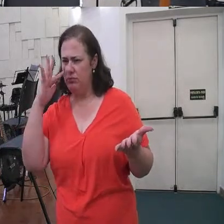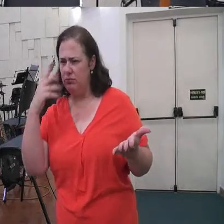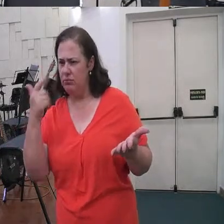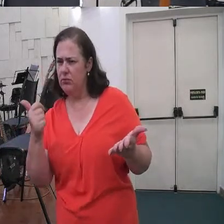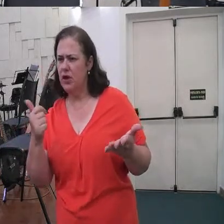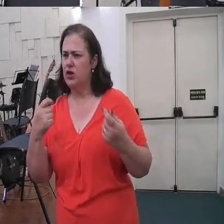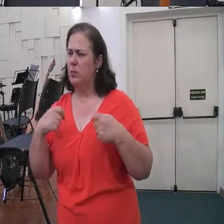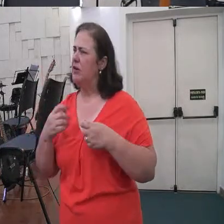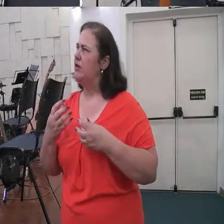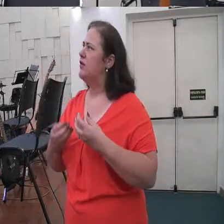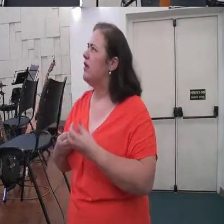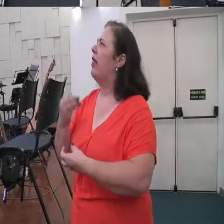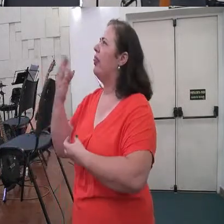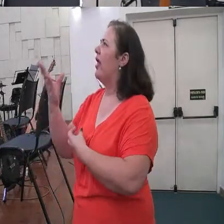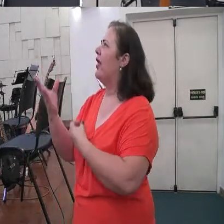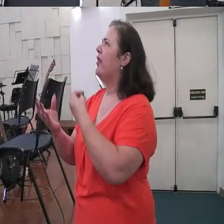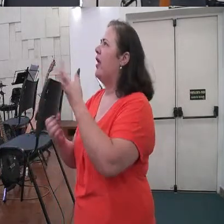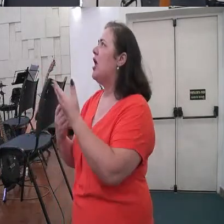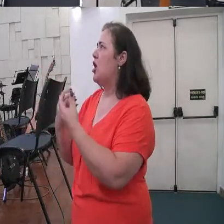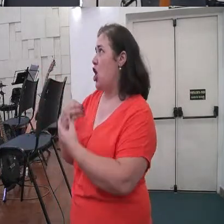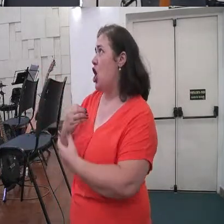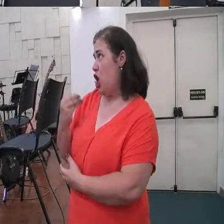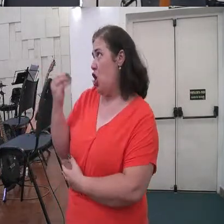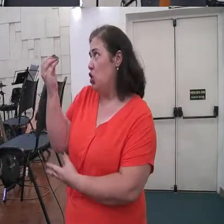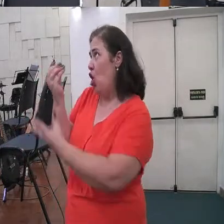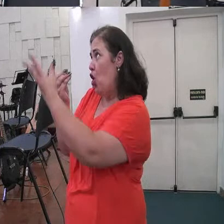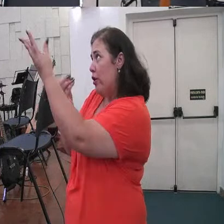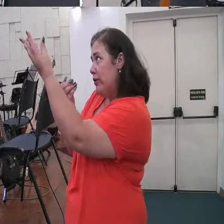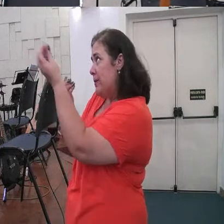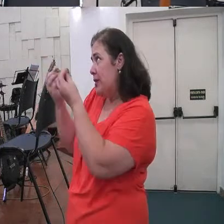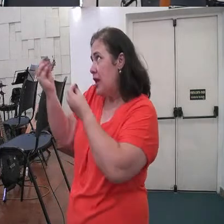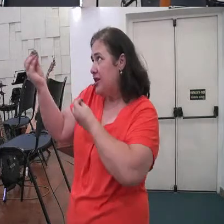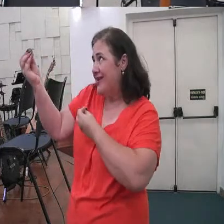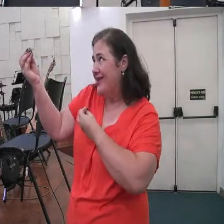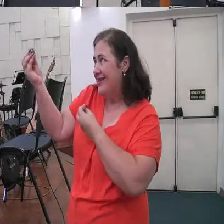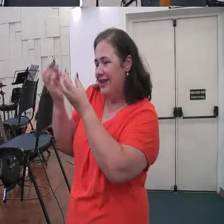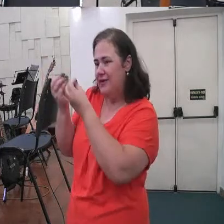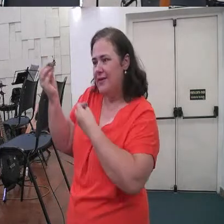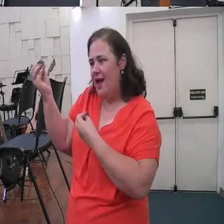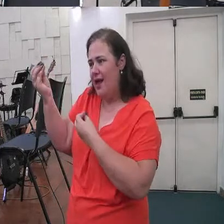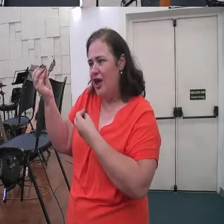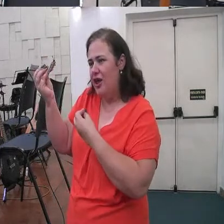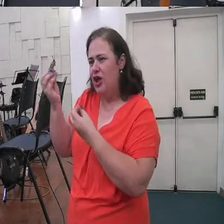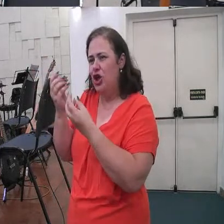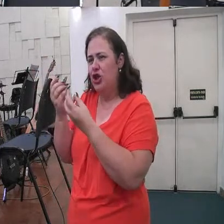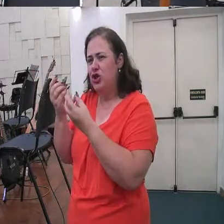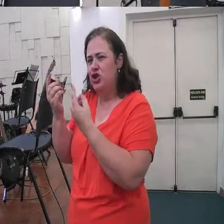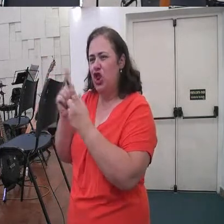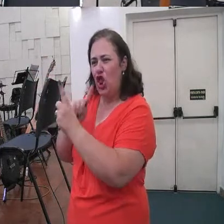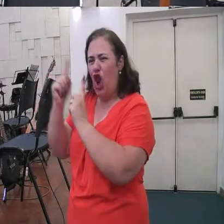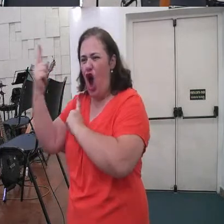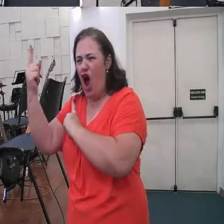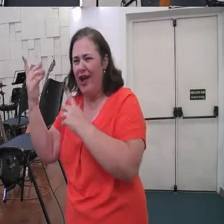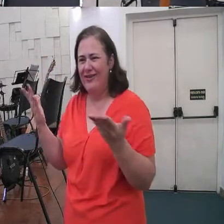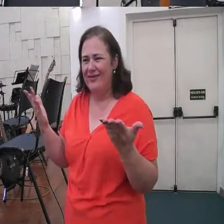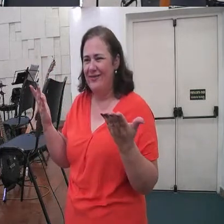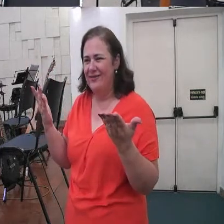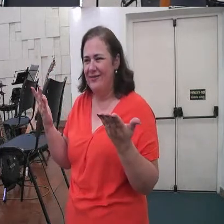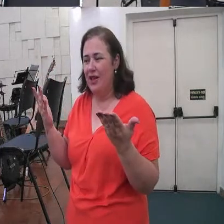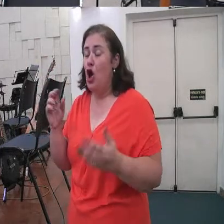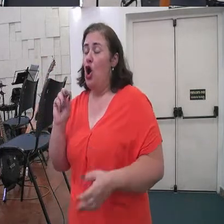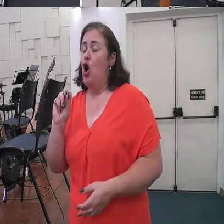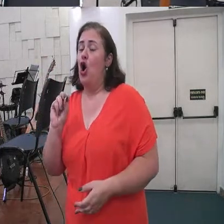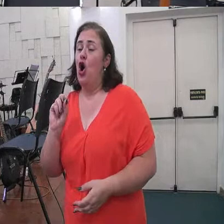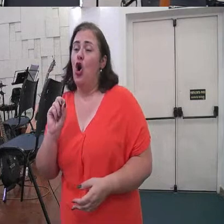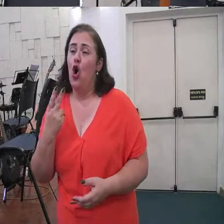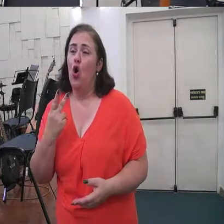você? Você é daquele tipo que tem uma fé pragmática, não importa o que vamos ensinar, o